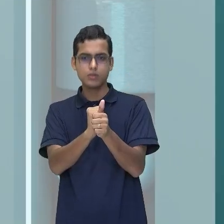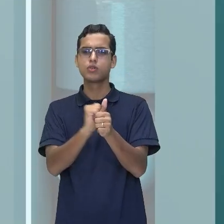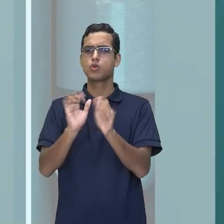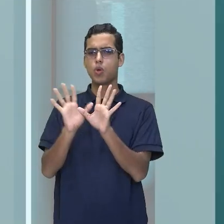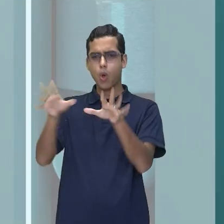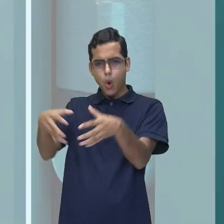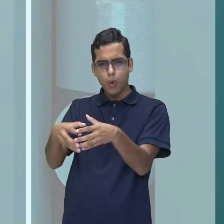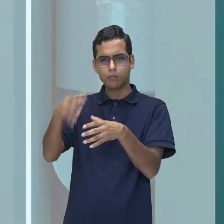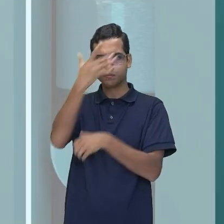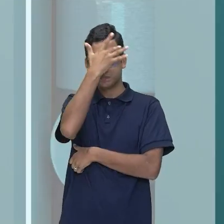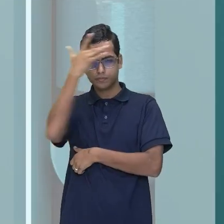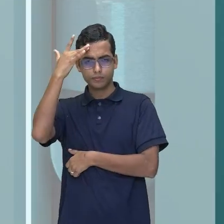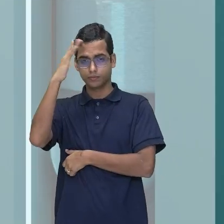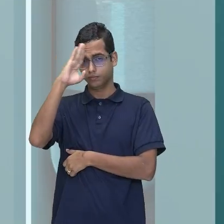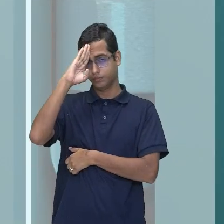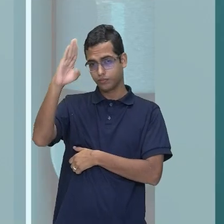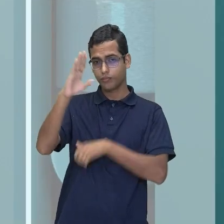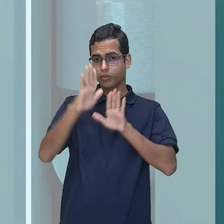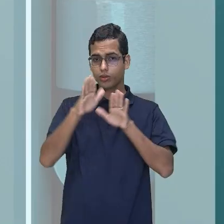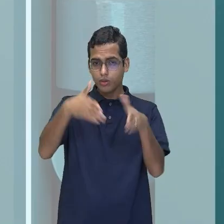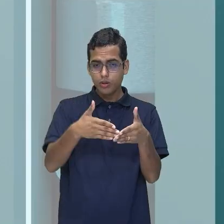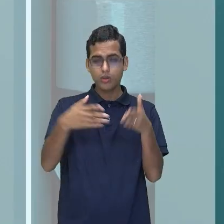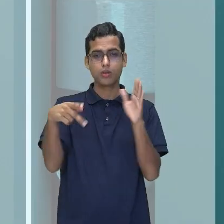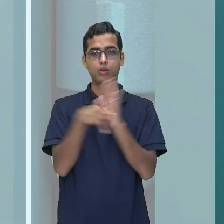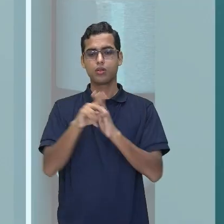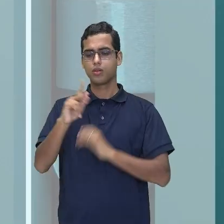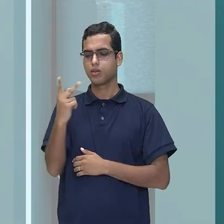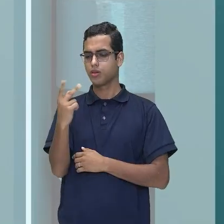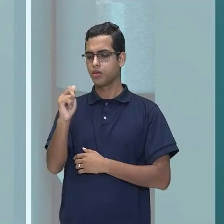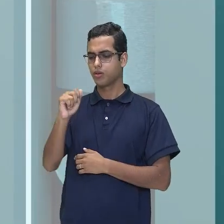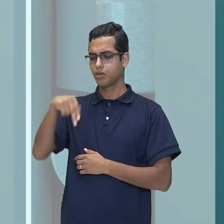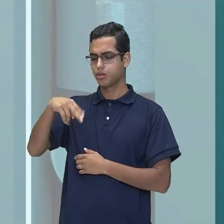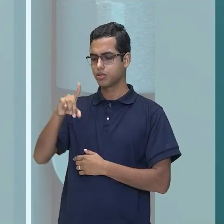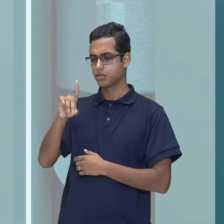coletivos, principalmente focando no handball ou